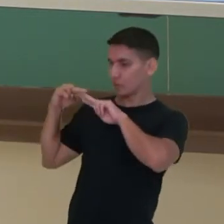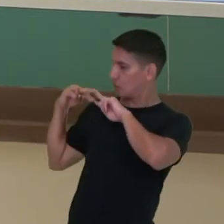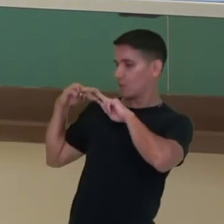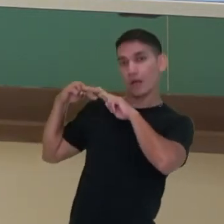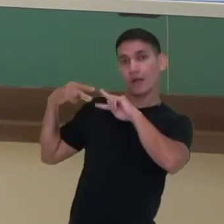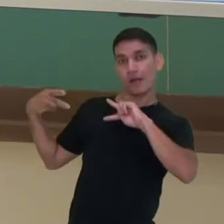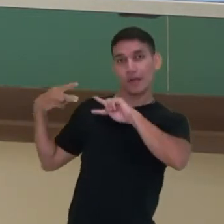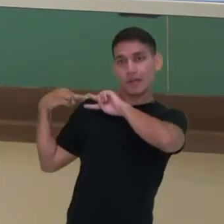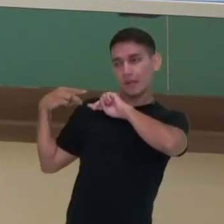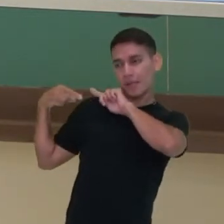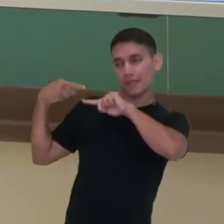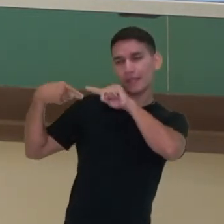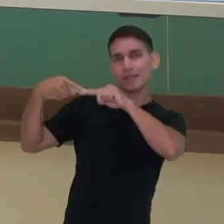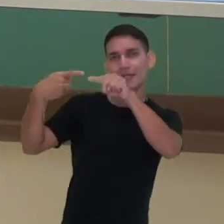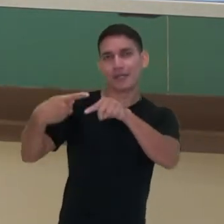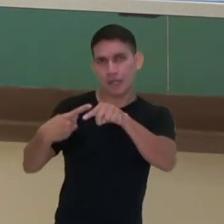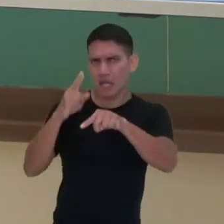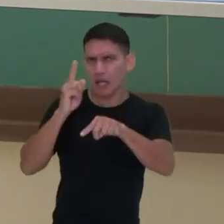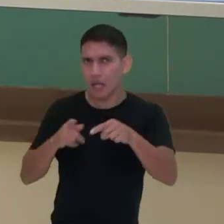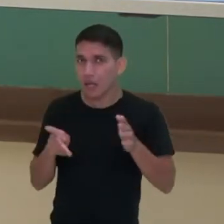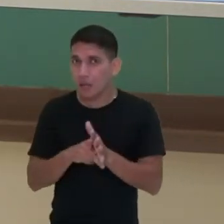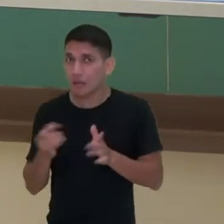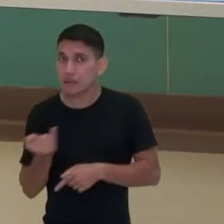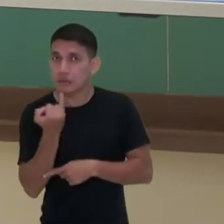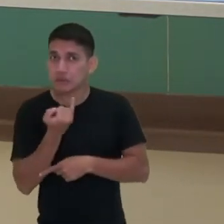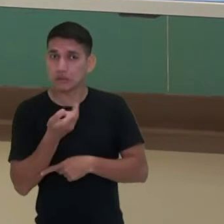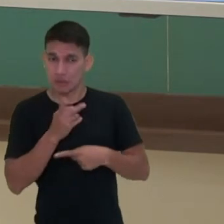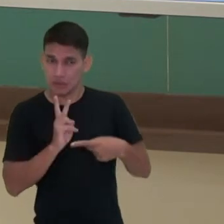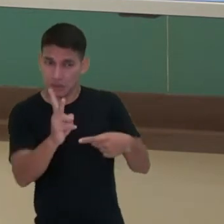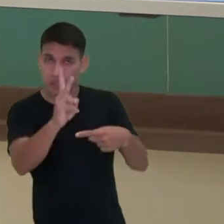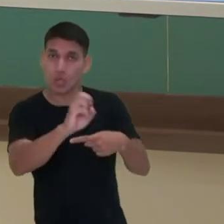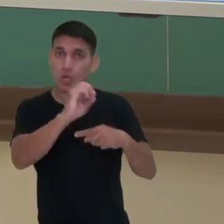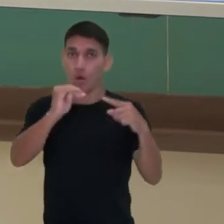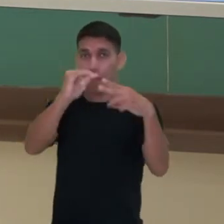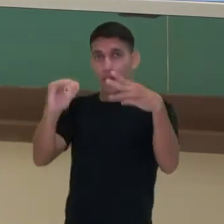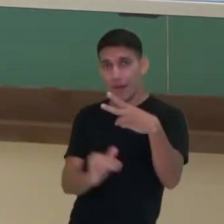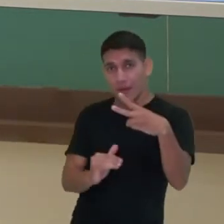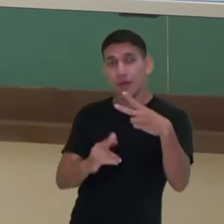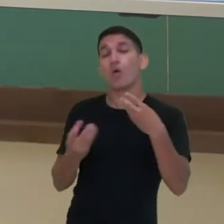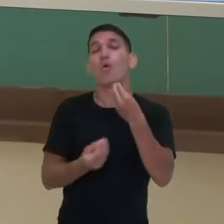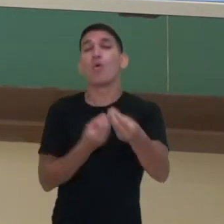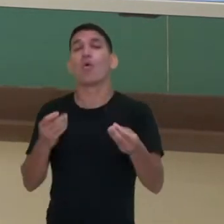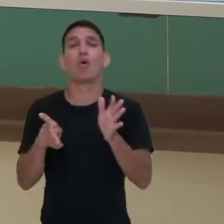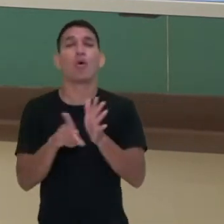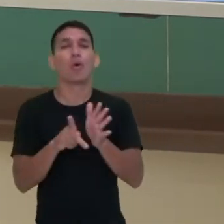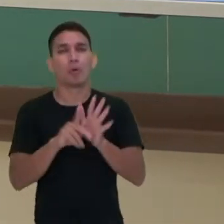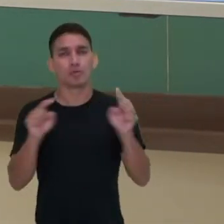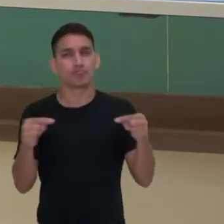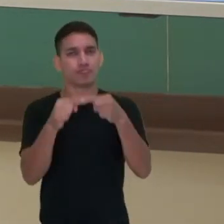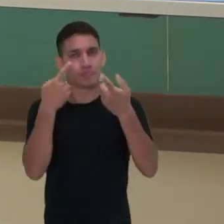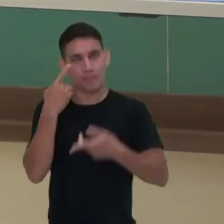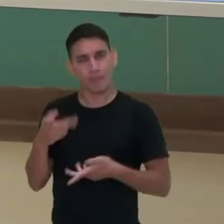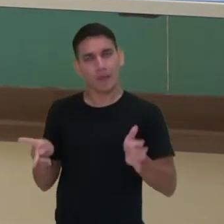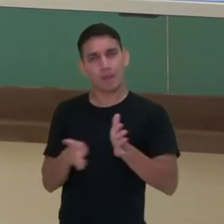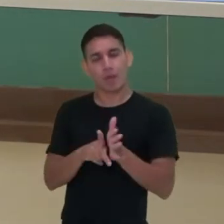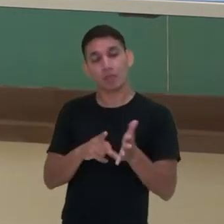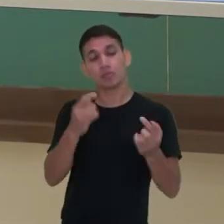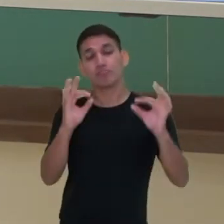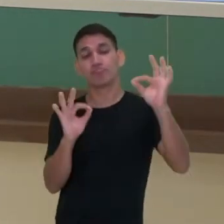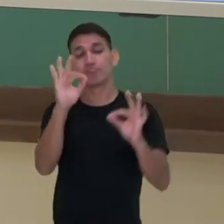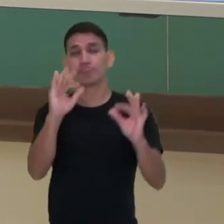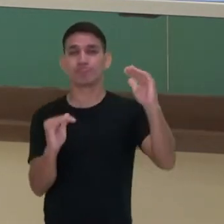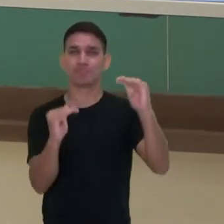e a gente vai tentar entender se essa herança é dominante, recessiva, pela distribuição dela nas famílias, relacionando-os com a